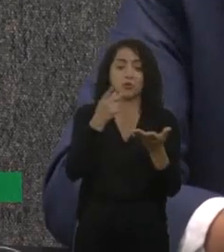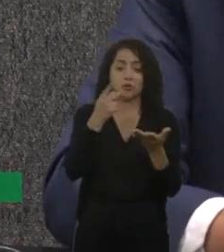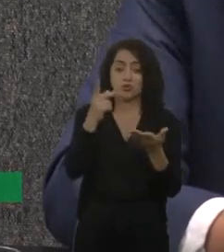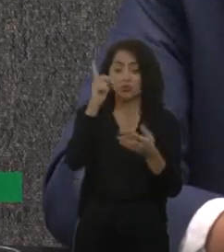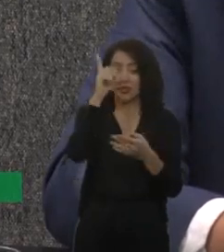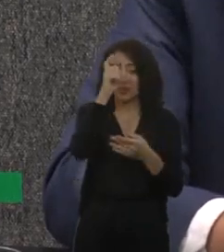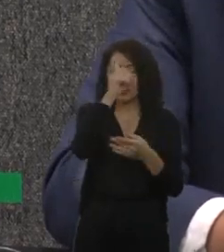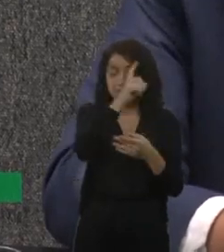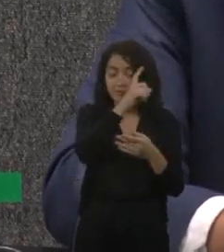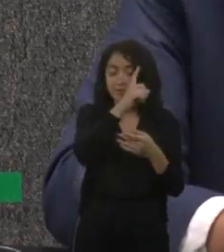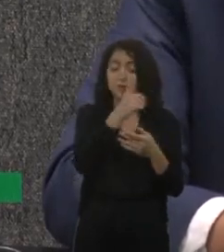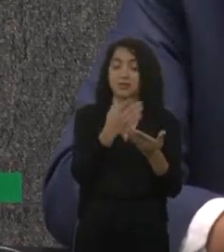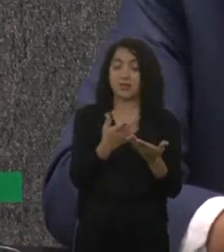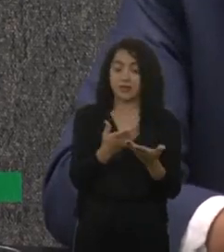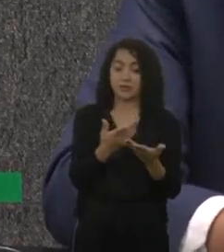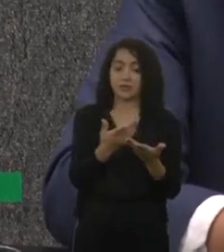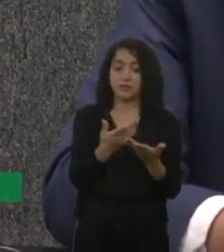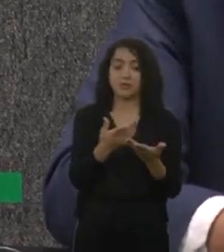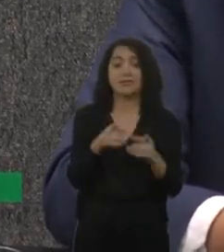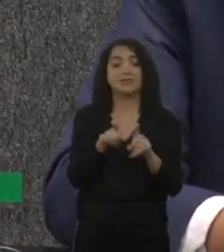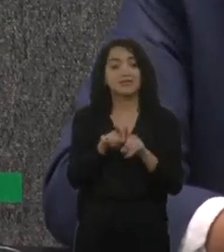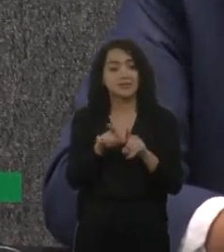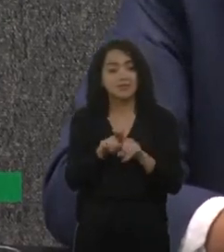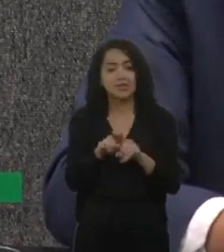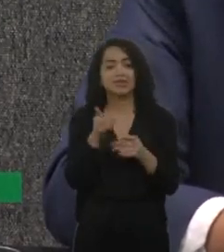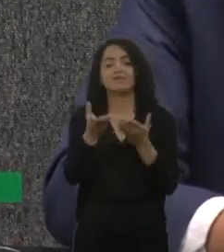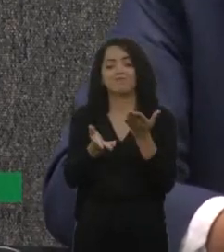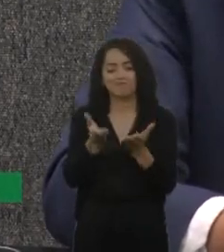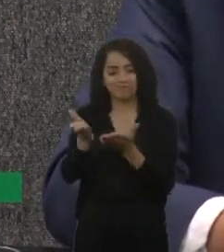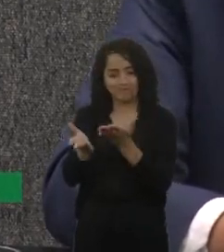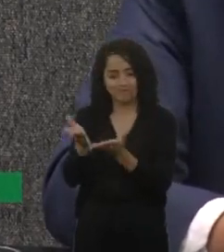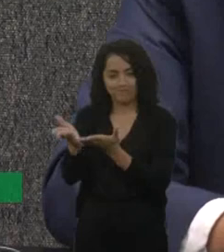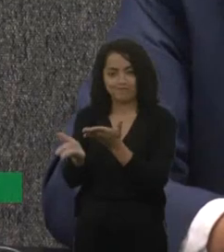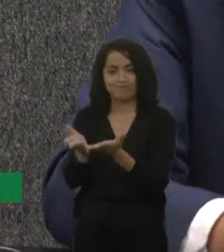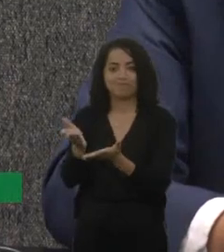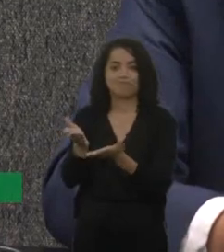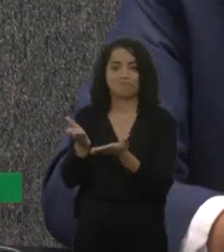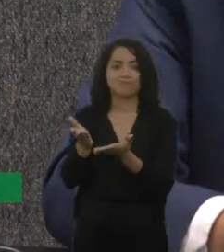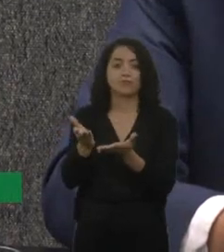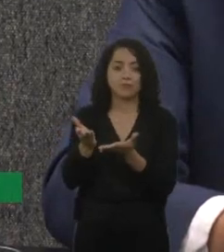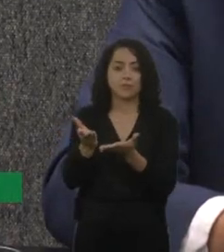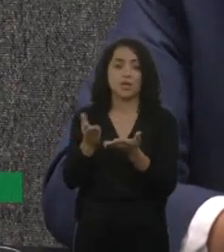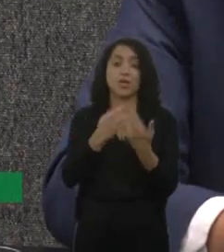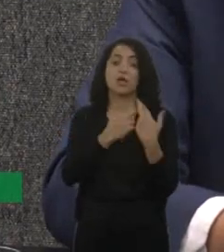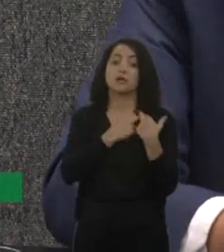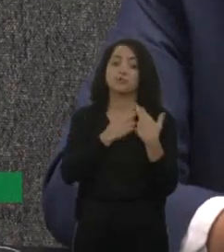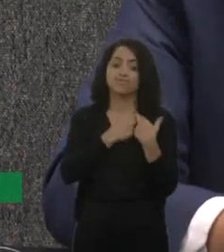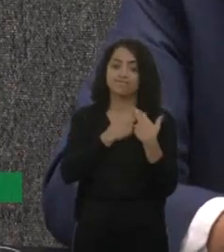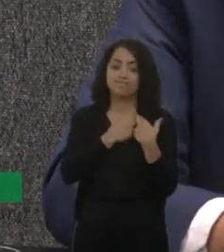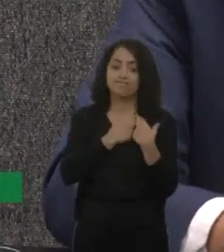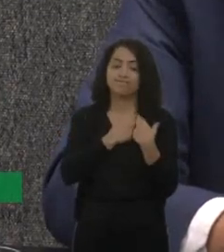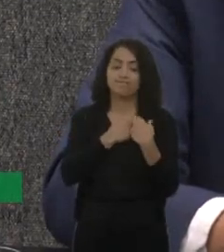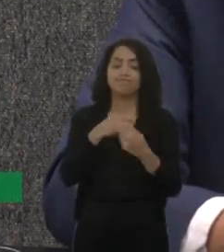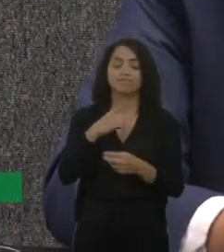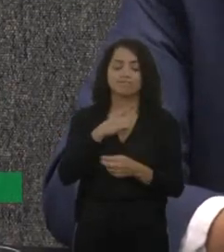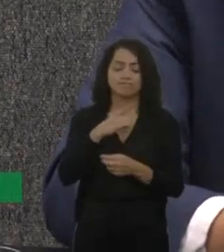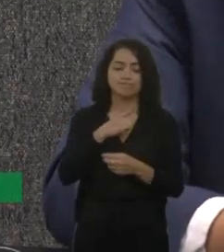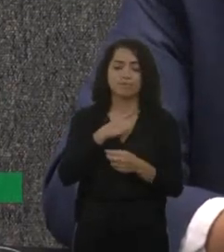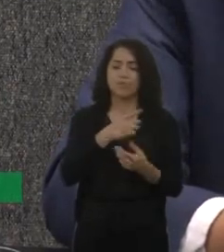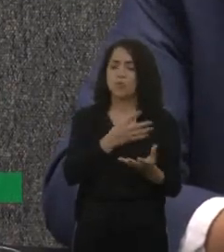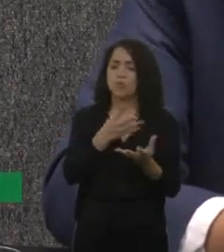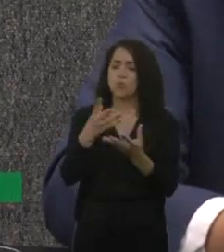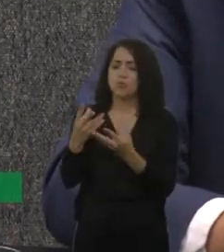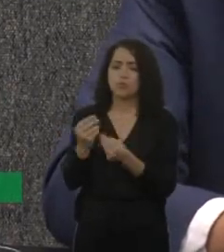do diagnóstico, fala na execução do atendimento. A gente tem uma responsabilidade, pois sabemos que muitos